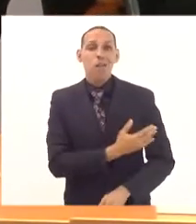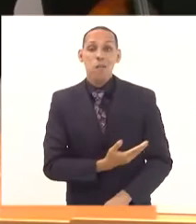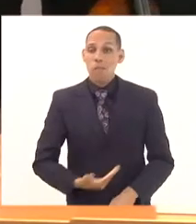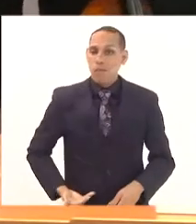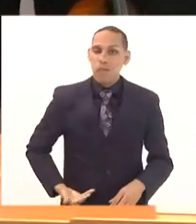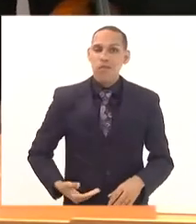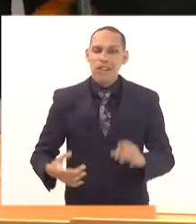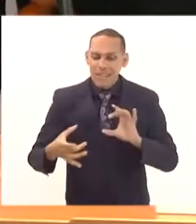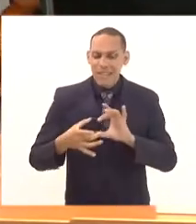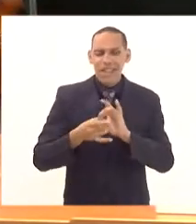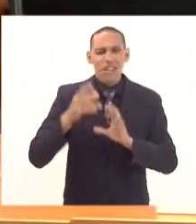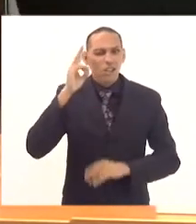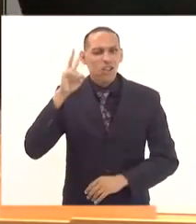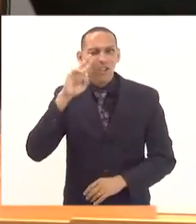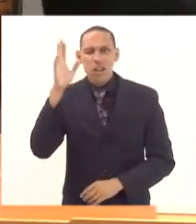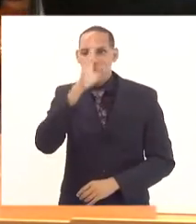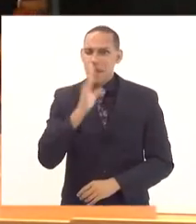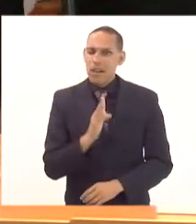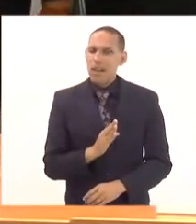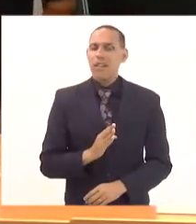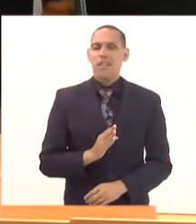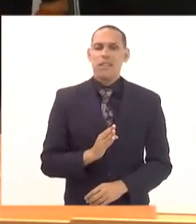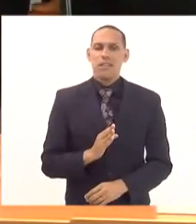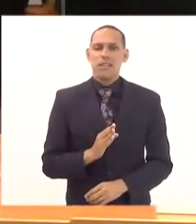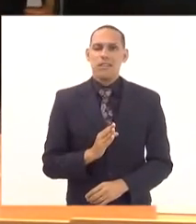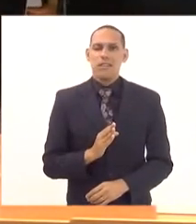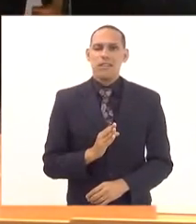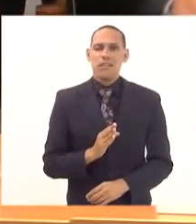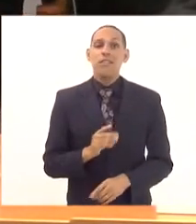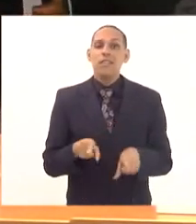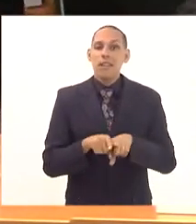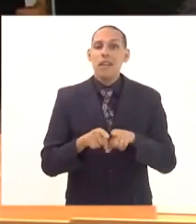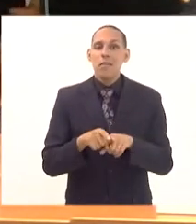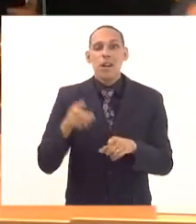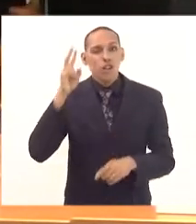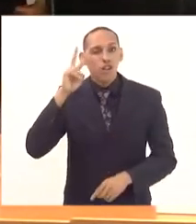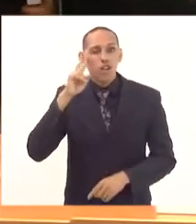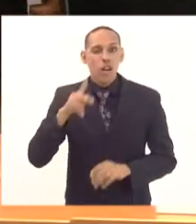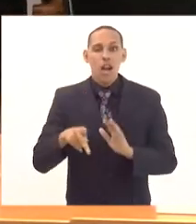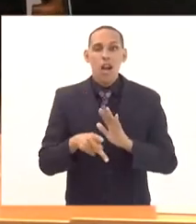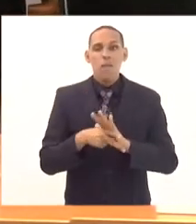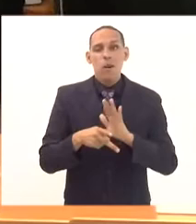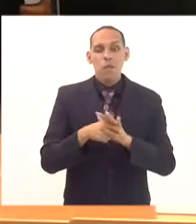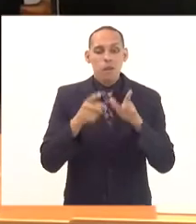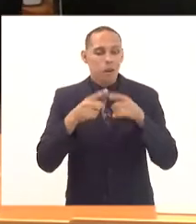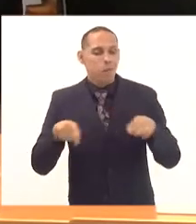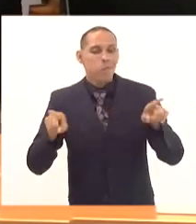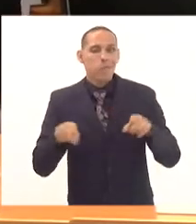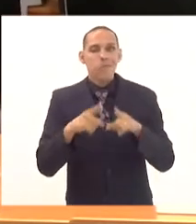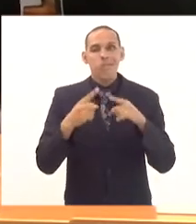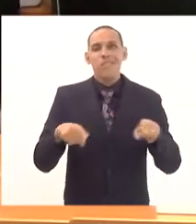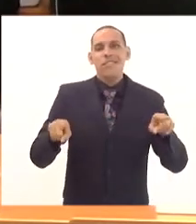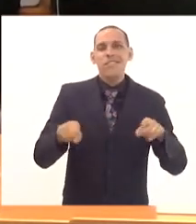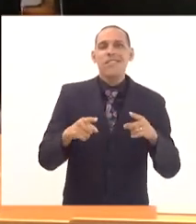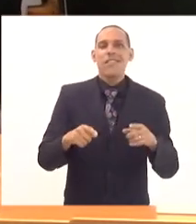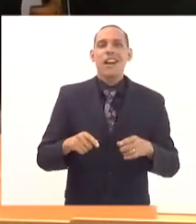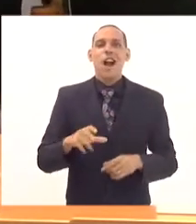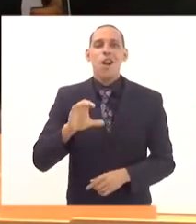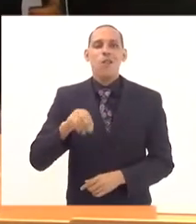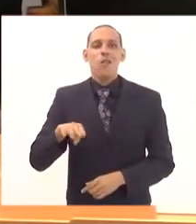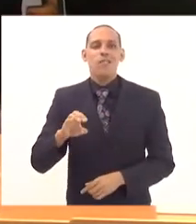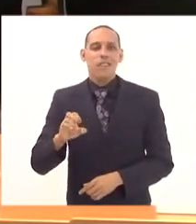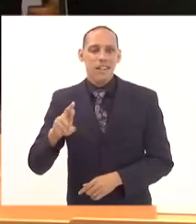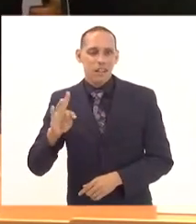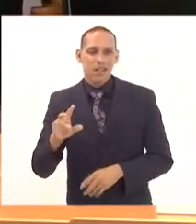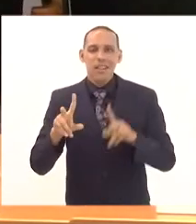estão intrinsecamente ligadas à história está a música de concerto como os nossos queridos músicos da Orquestra